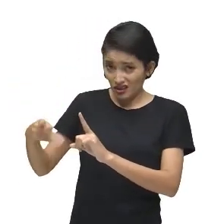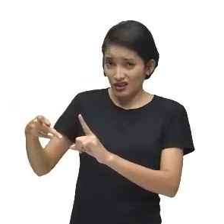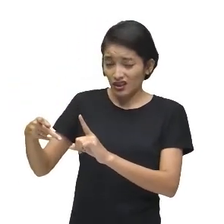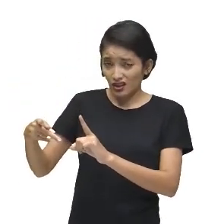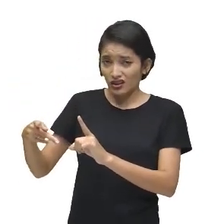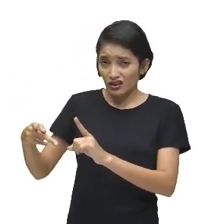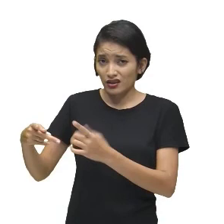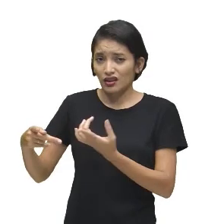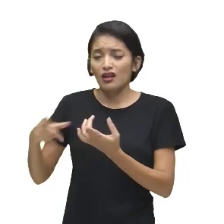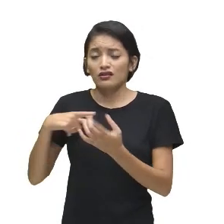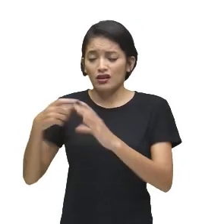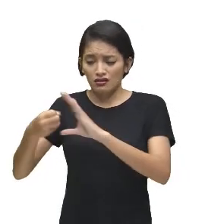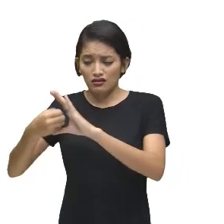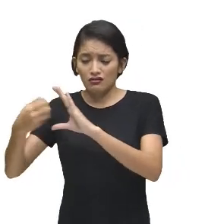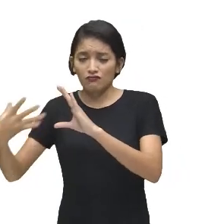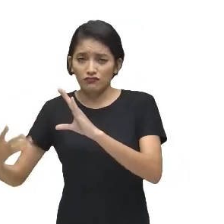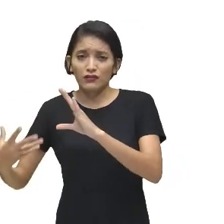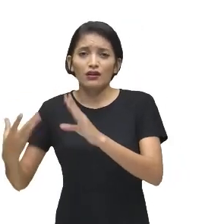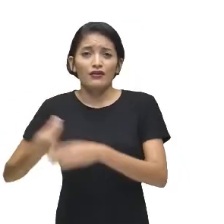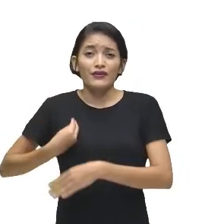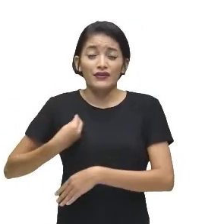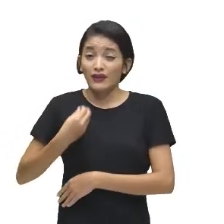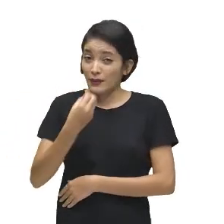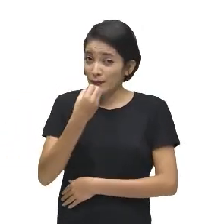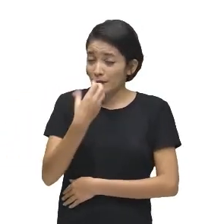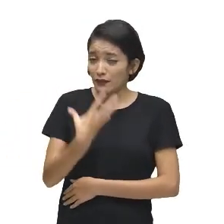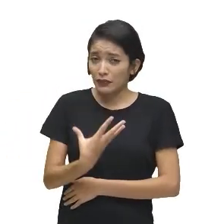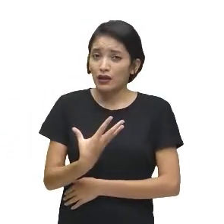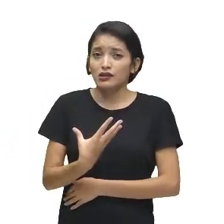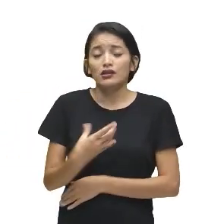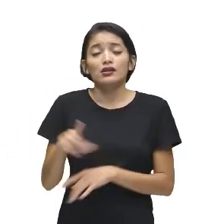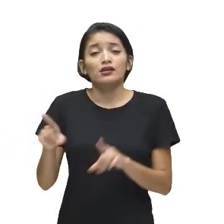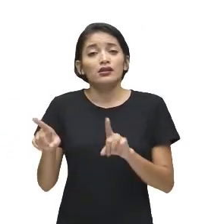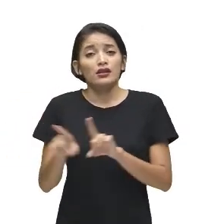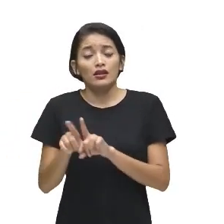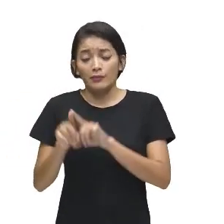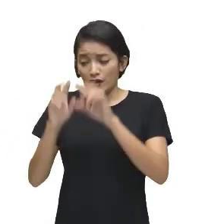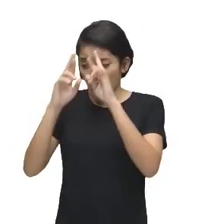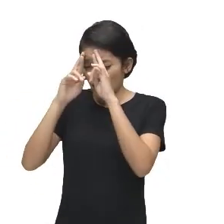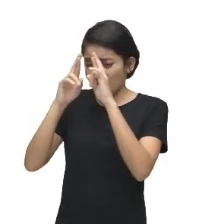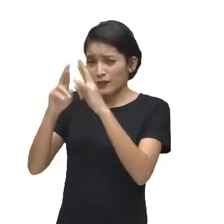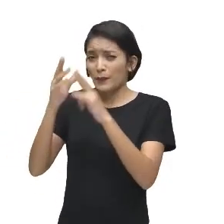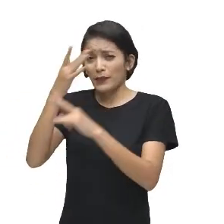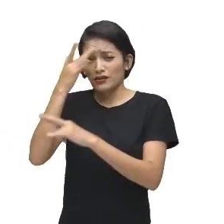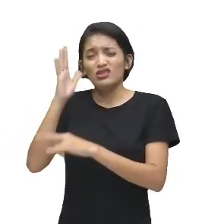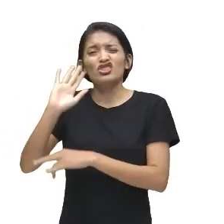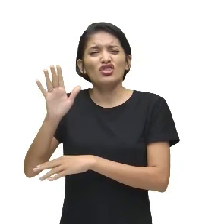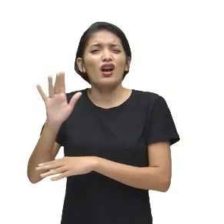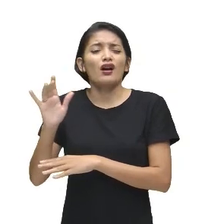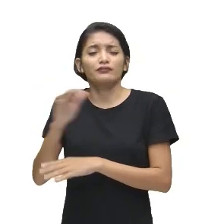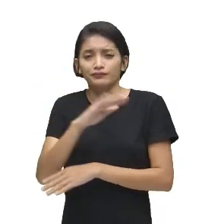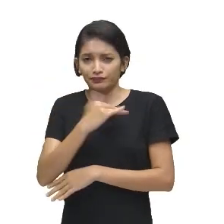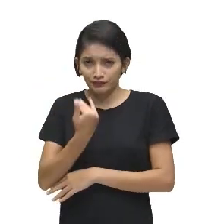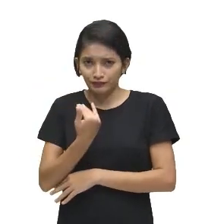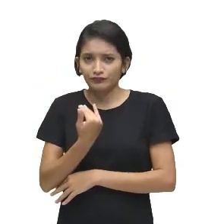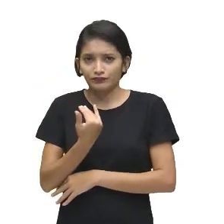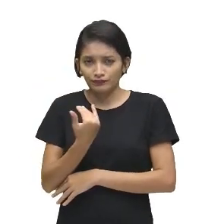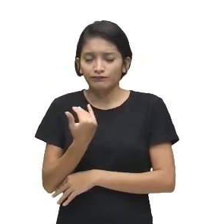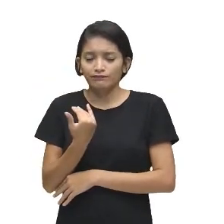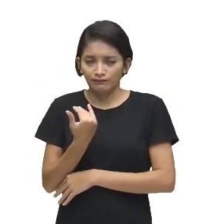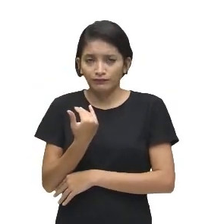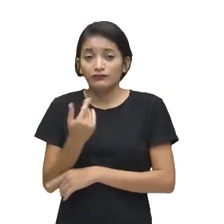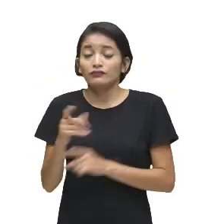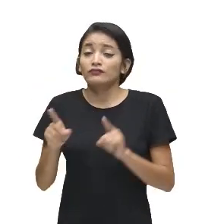que prima pela questão do bem viver, que prima pela questão do respeito aos ancestrais, que prima